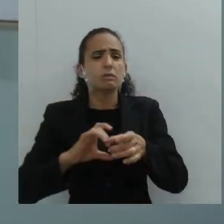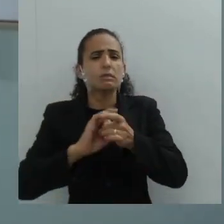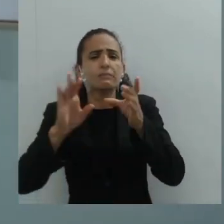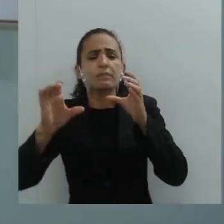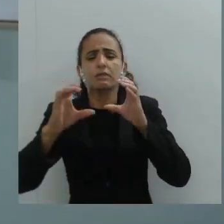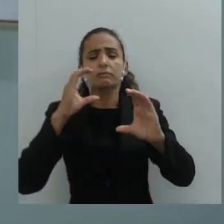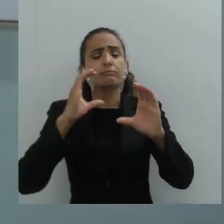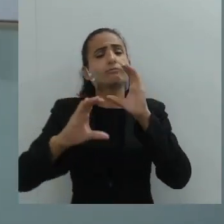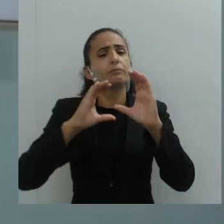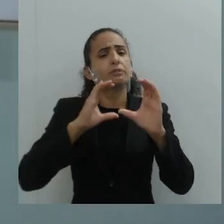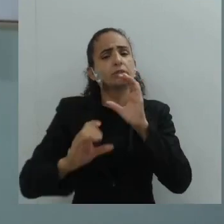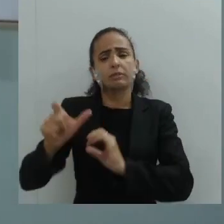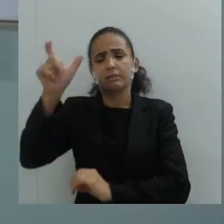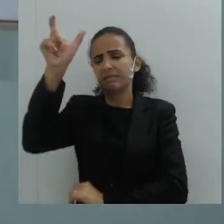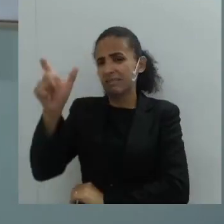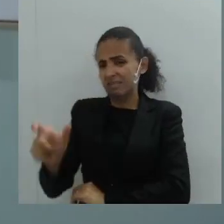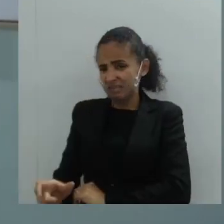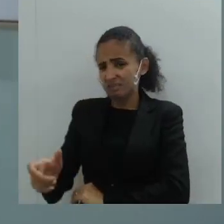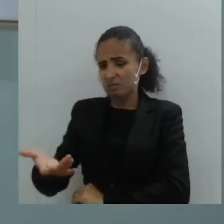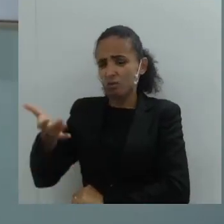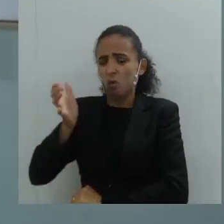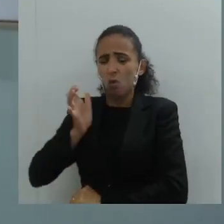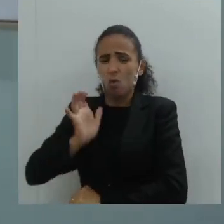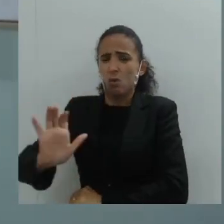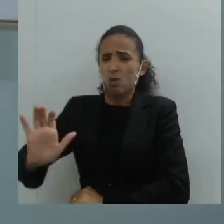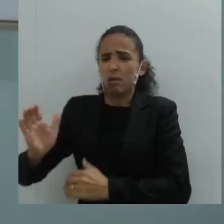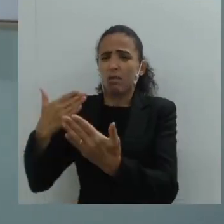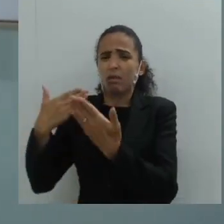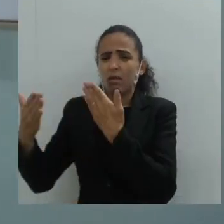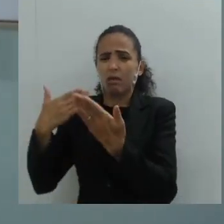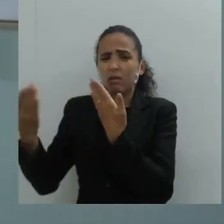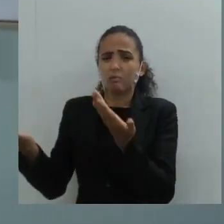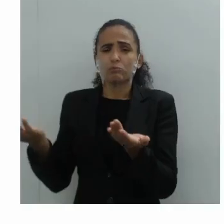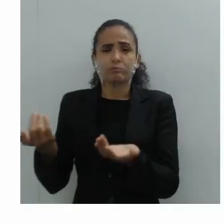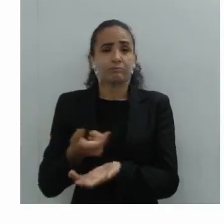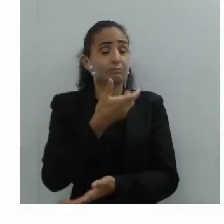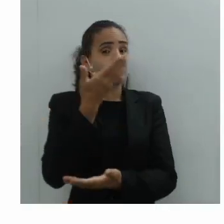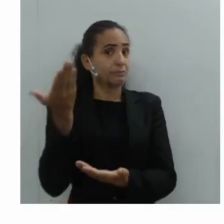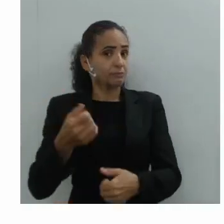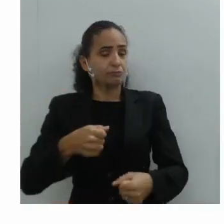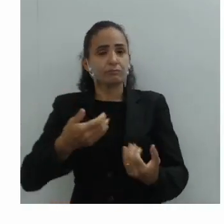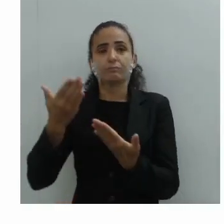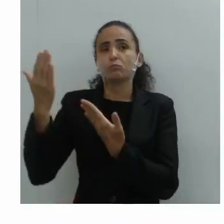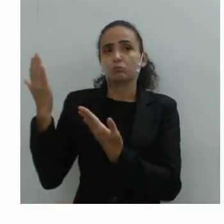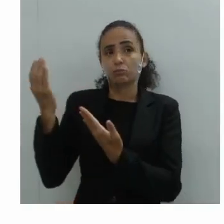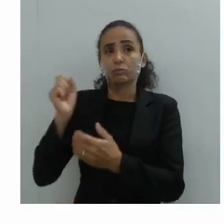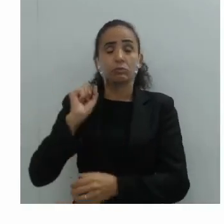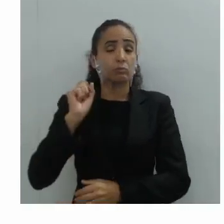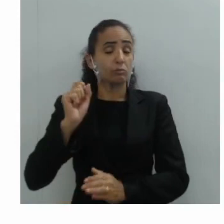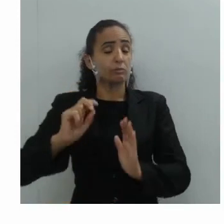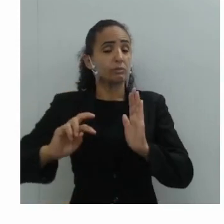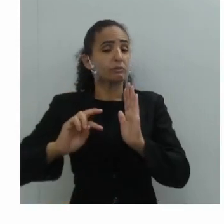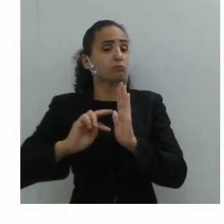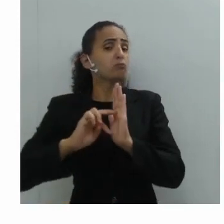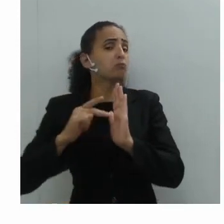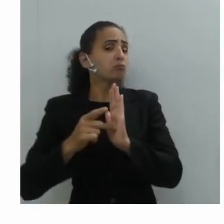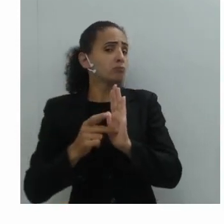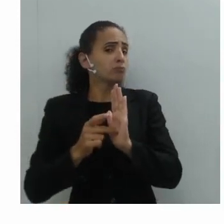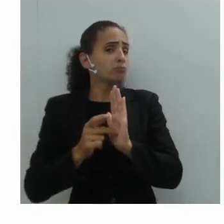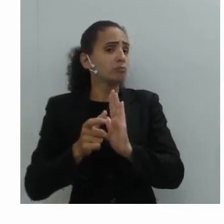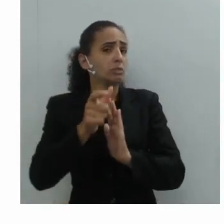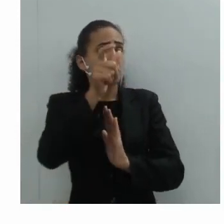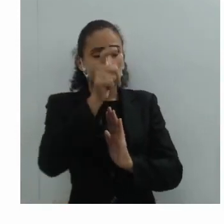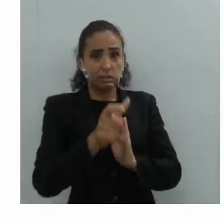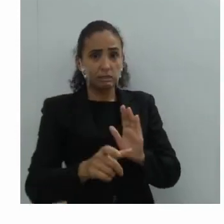e o que é o discurso de ódio. Então vamos adiante. Na tela, trago ainda a seguinte questão.